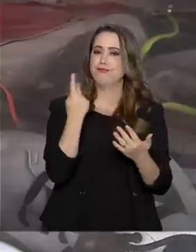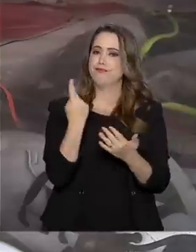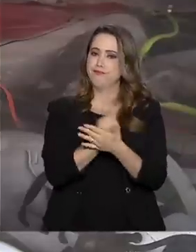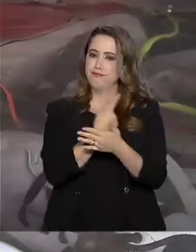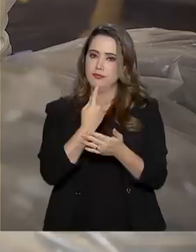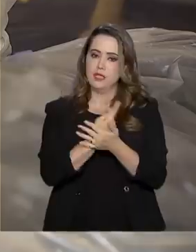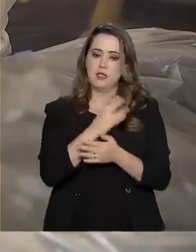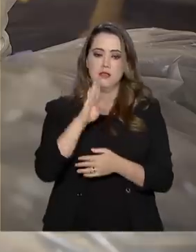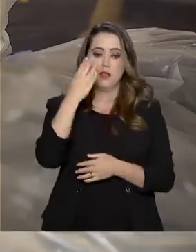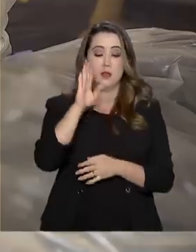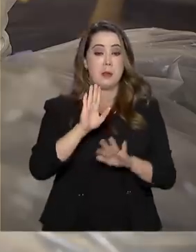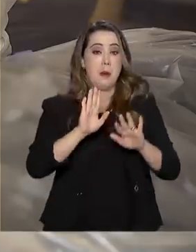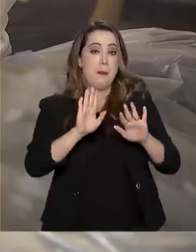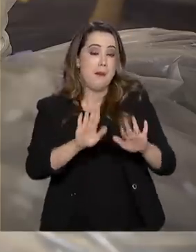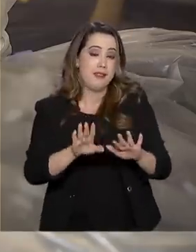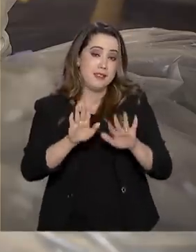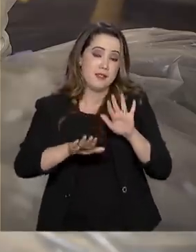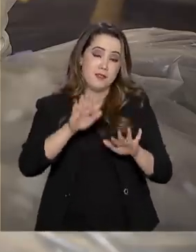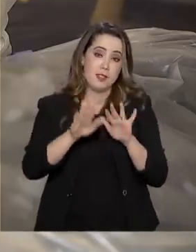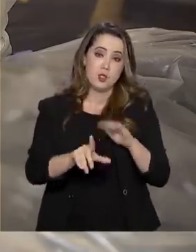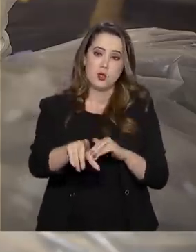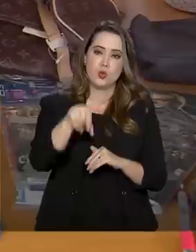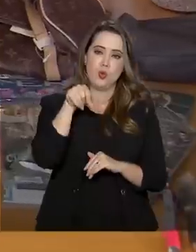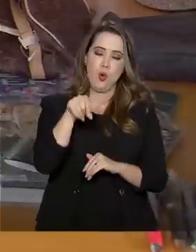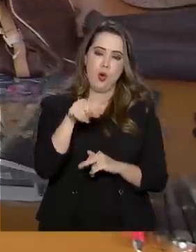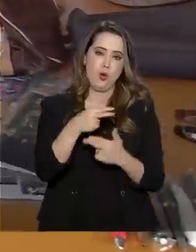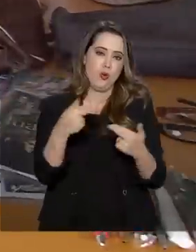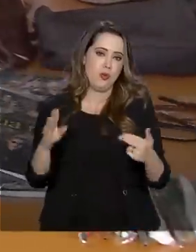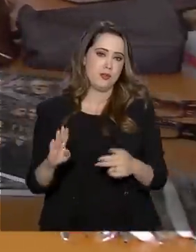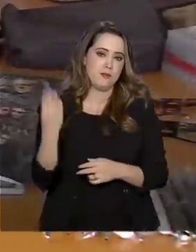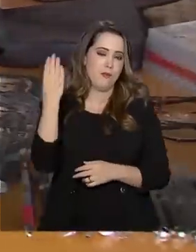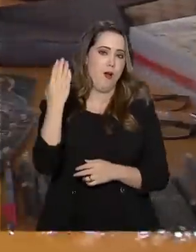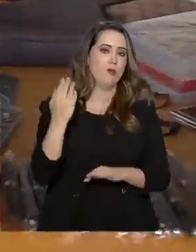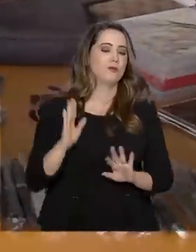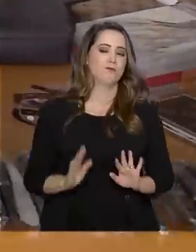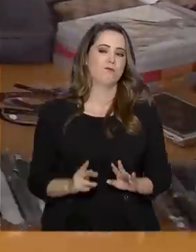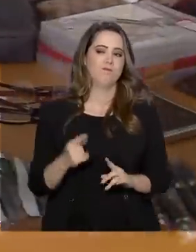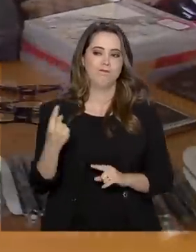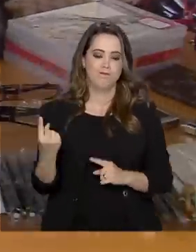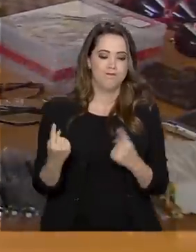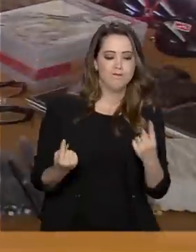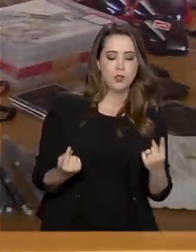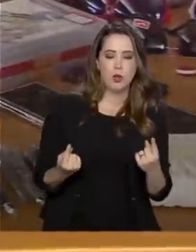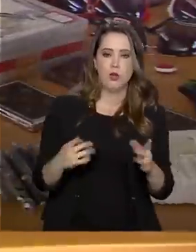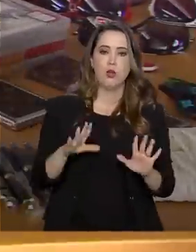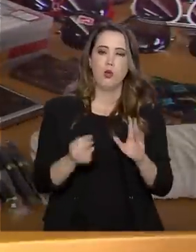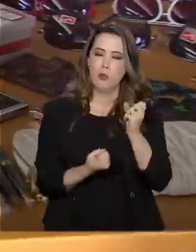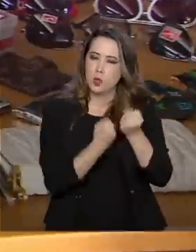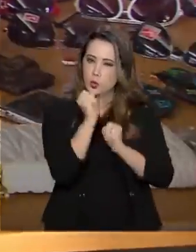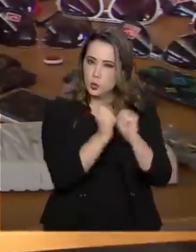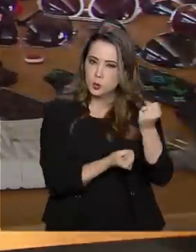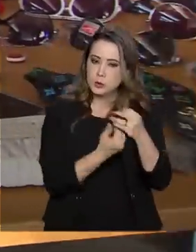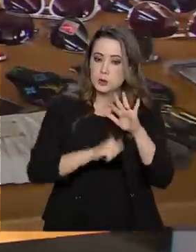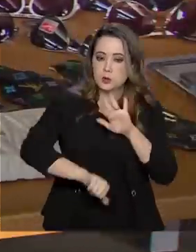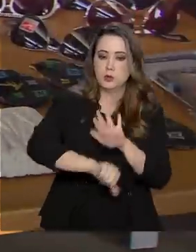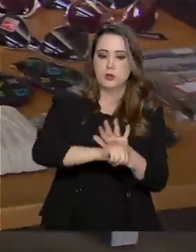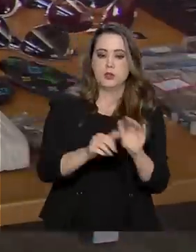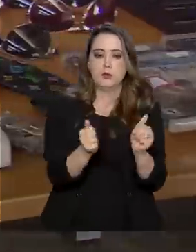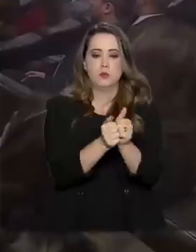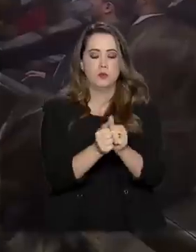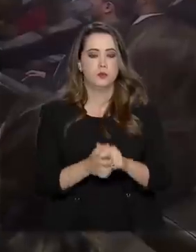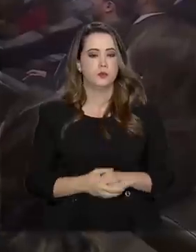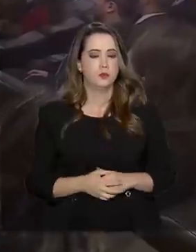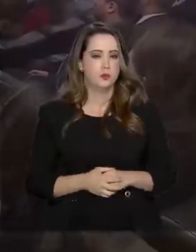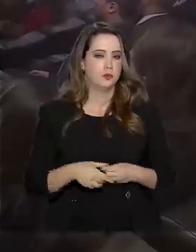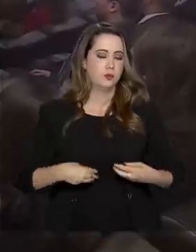situações em que ele escolhe o produto pirateado. Nas duas circunstâncias, uma indústria criminosa está por trás.